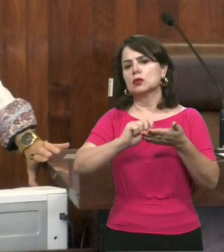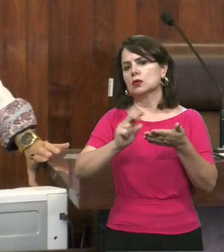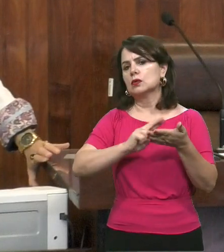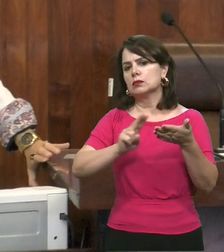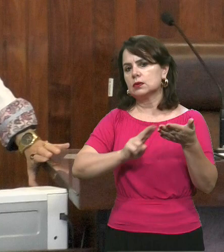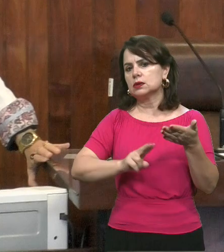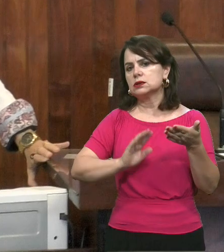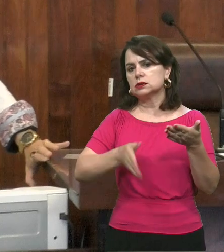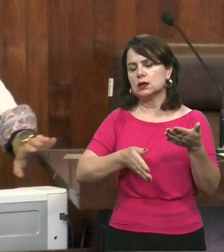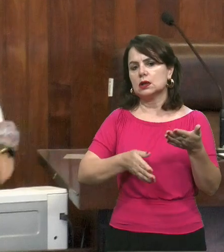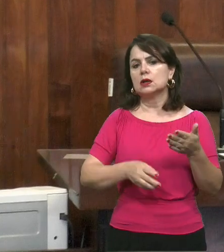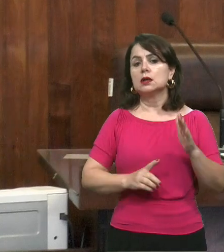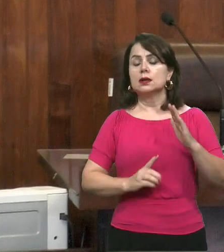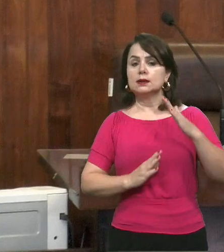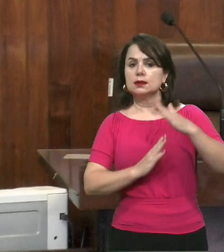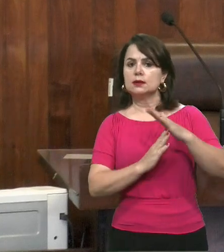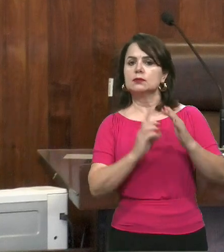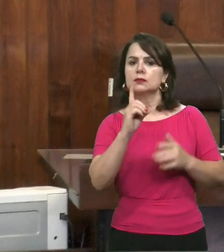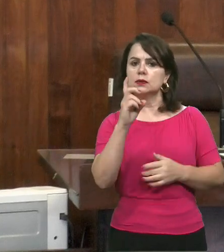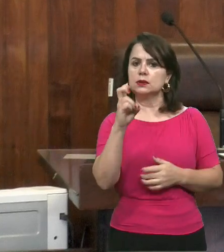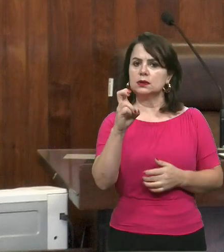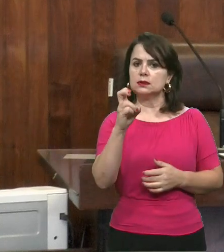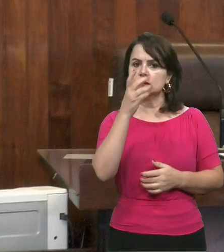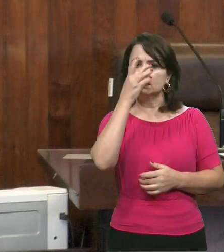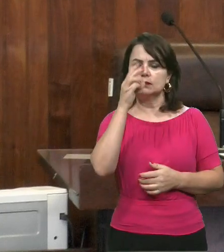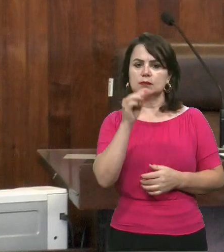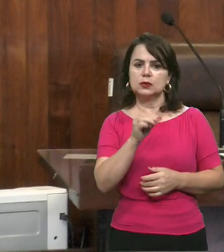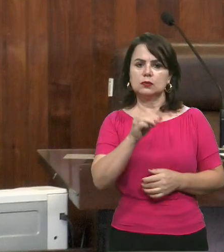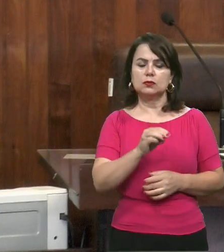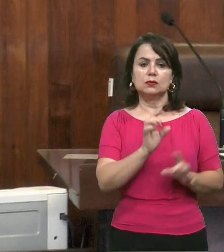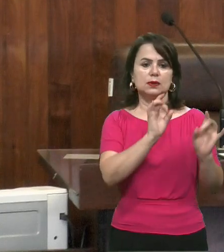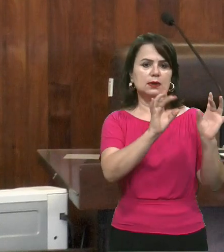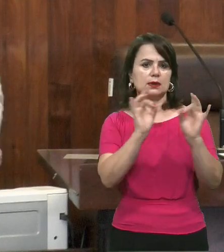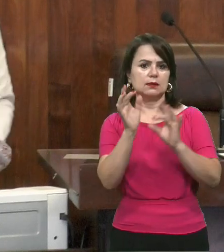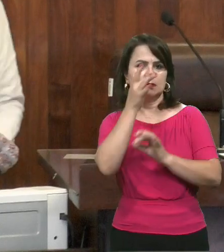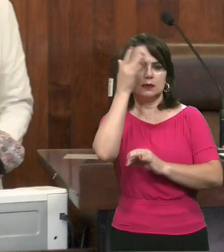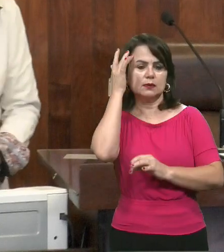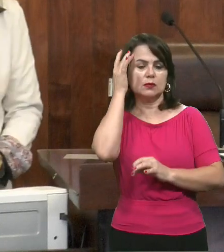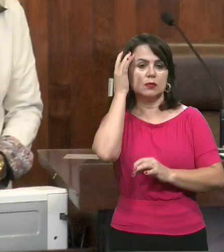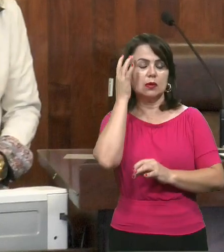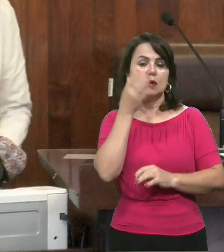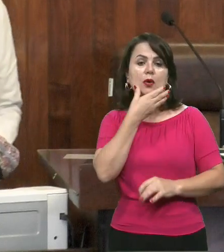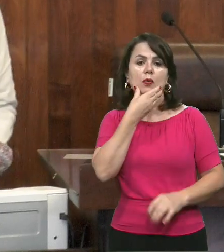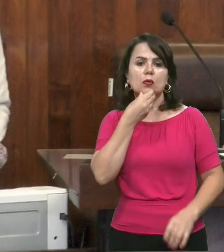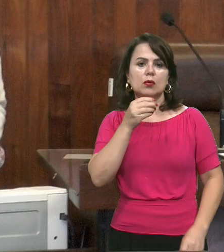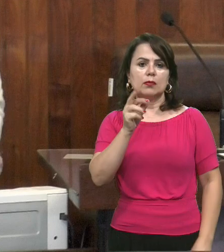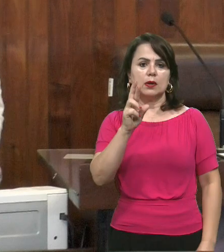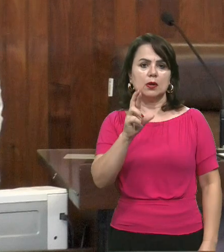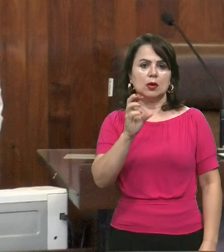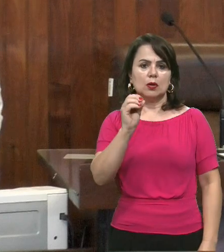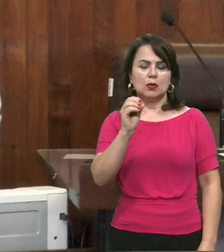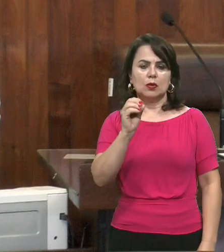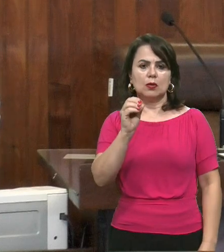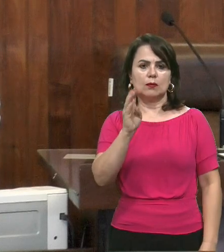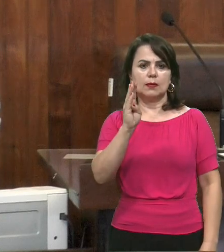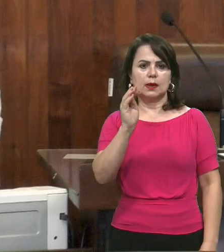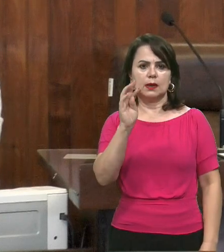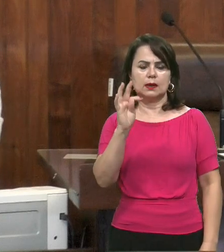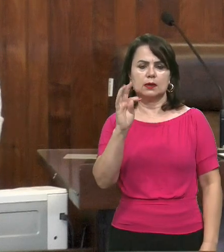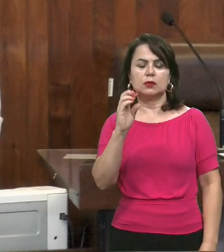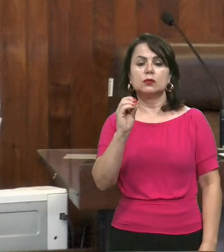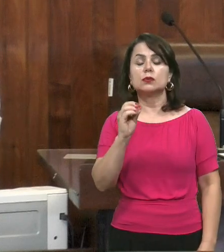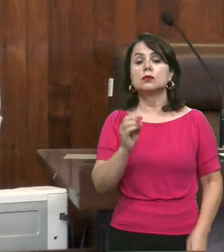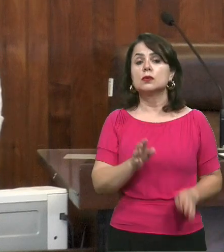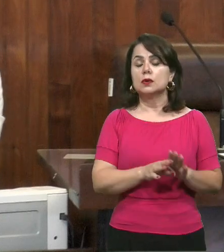da palavra por 15 minutos cada um. São os senhores Roberto Monteiro e Fabiano Brás Silva. O orador, ao